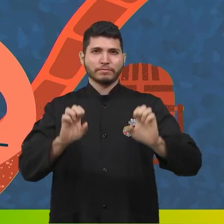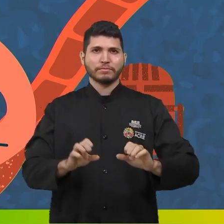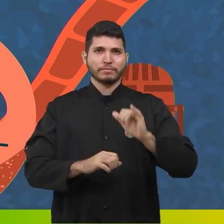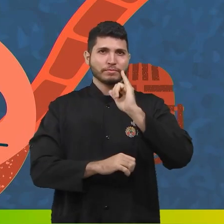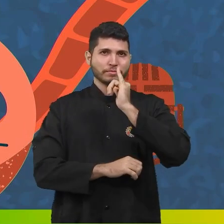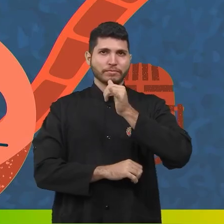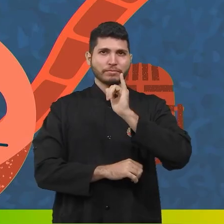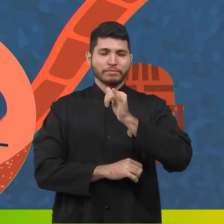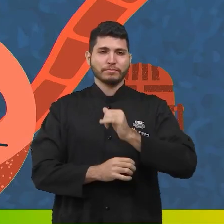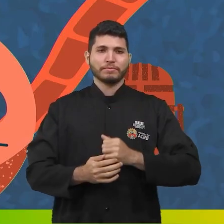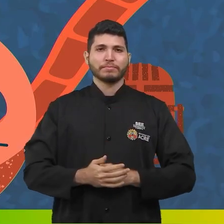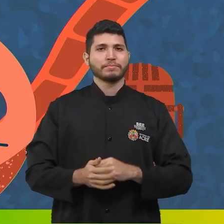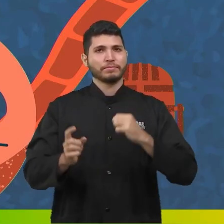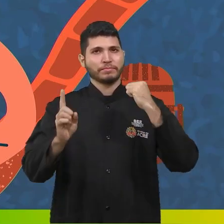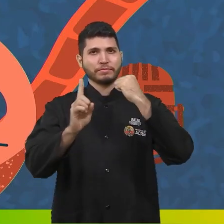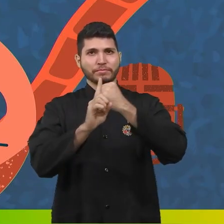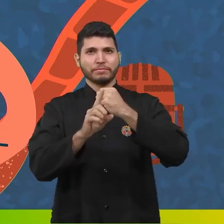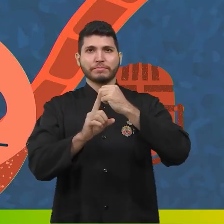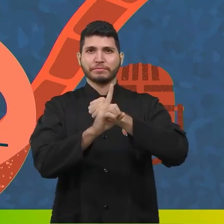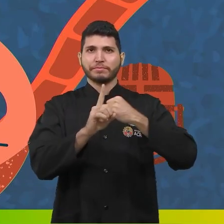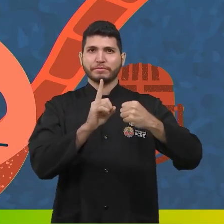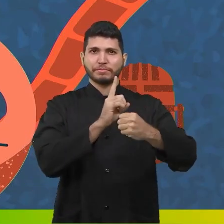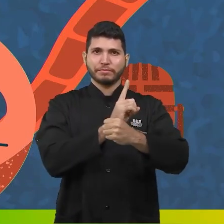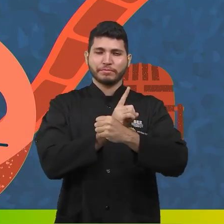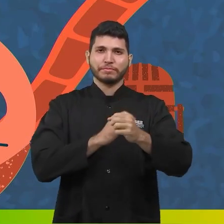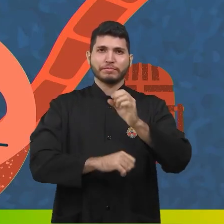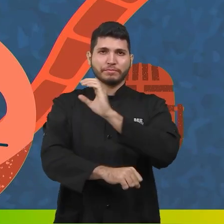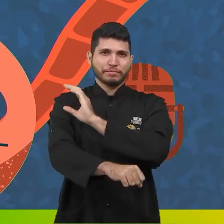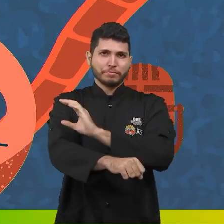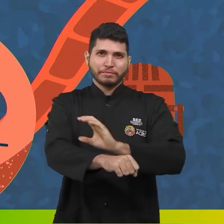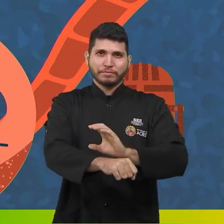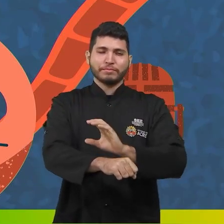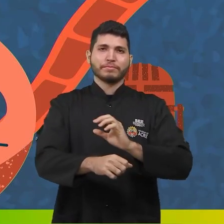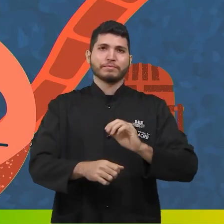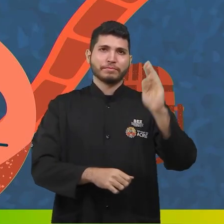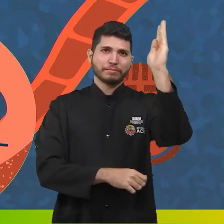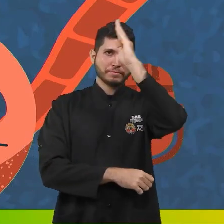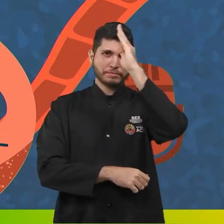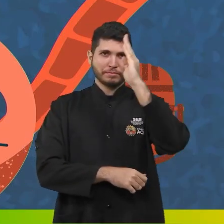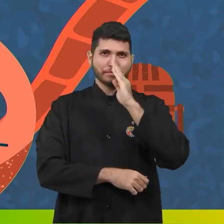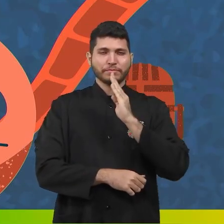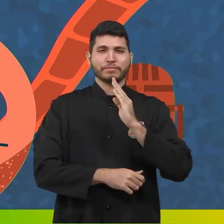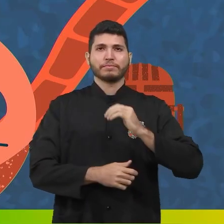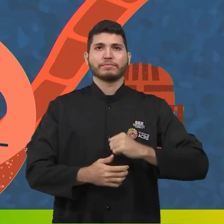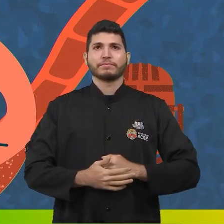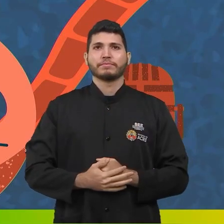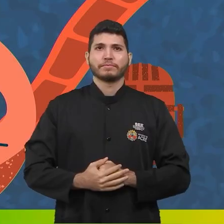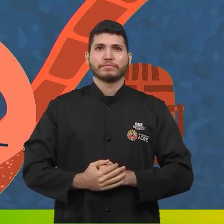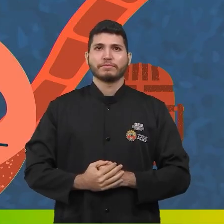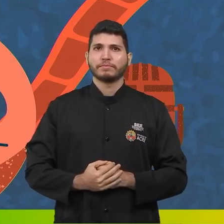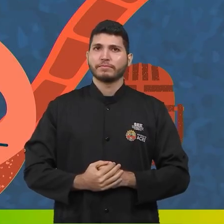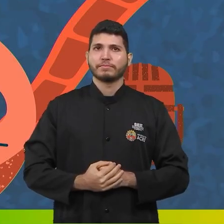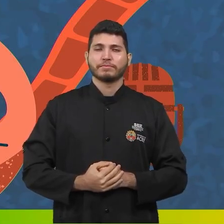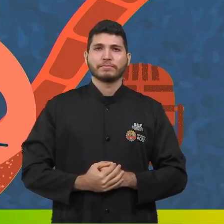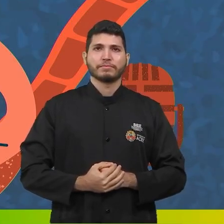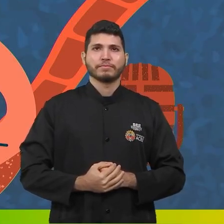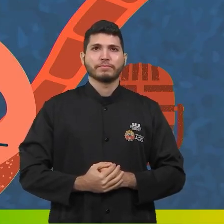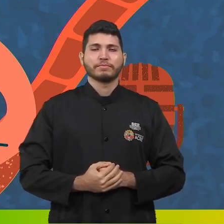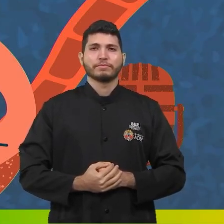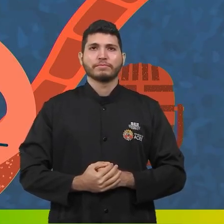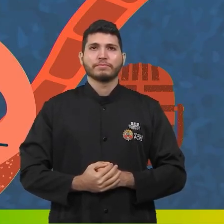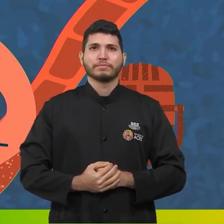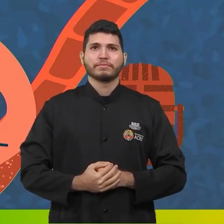narrativas, o impacto social e cultural no Brasil. Então, nós vamos estar trabalhando principalmente